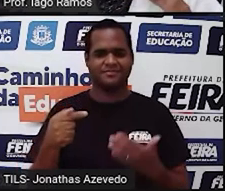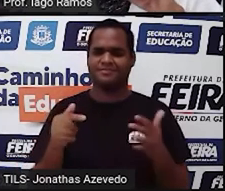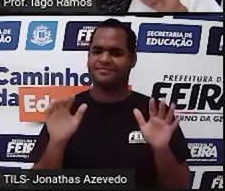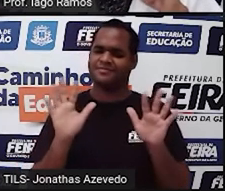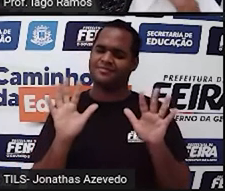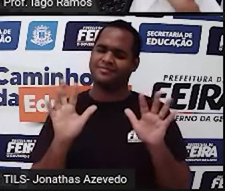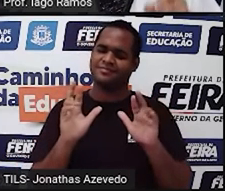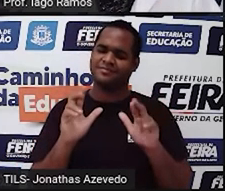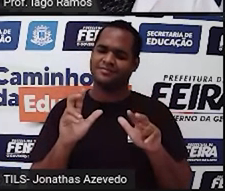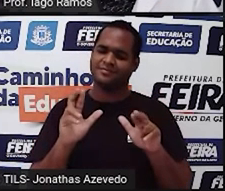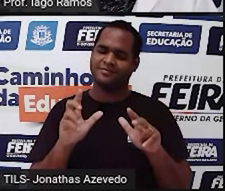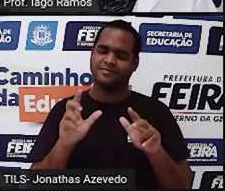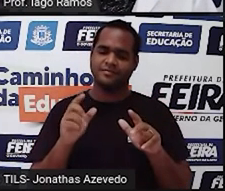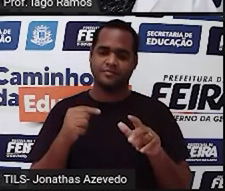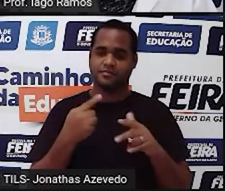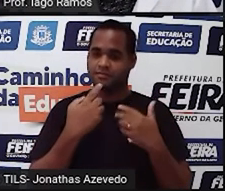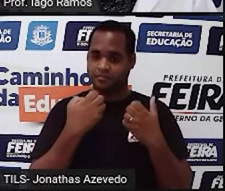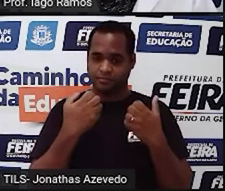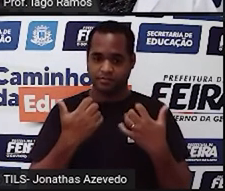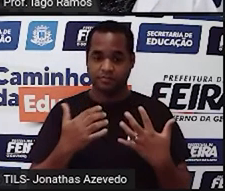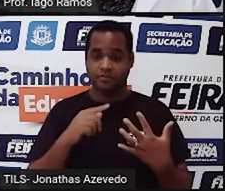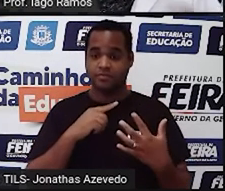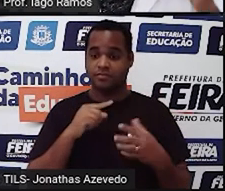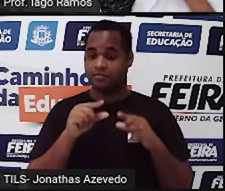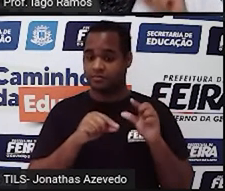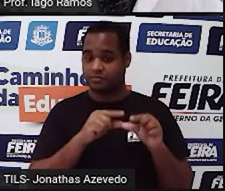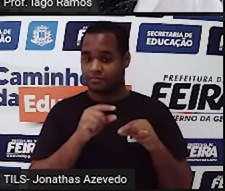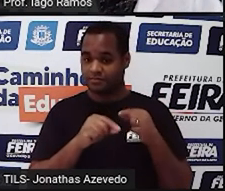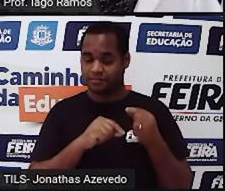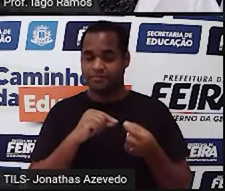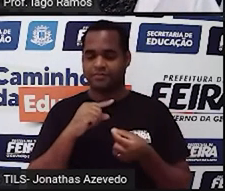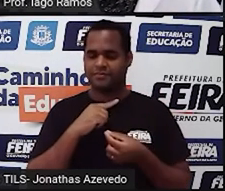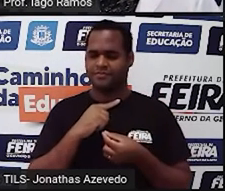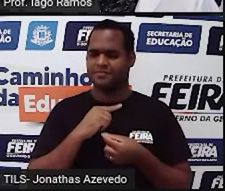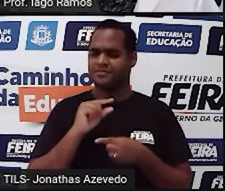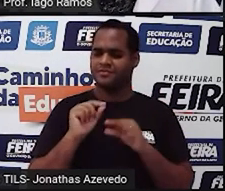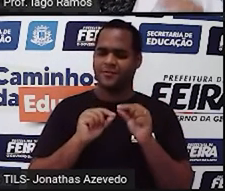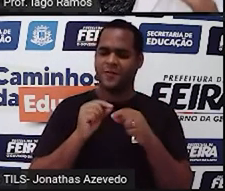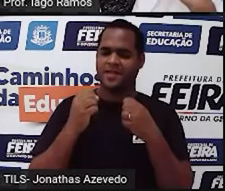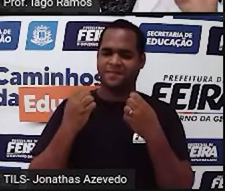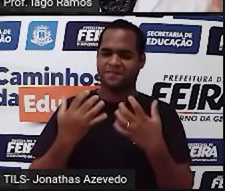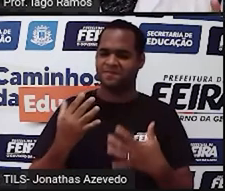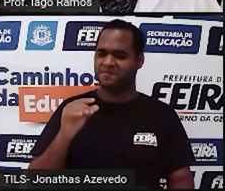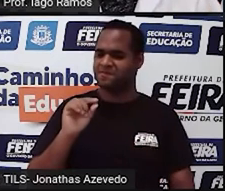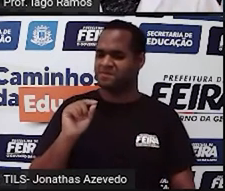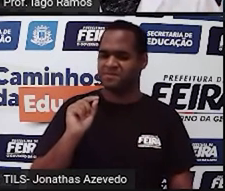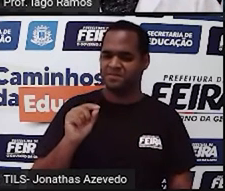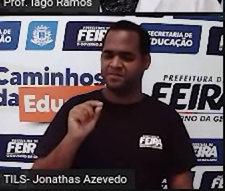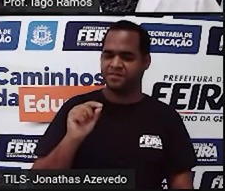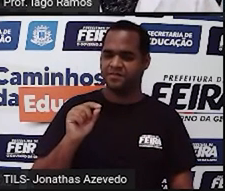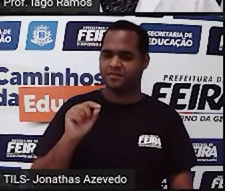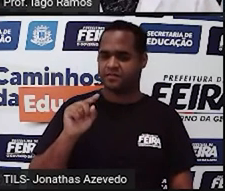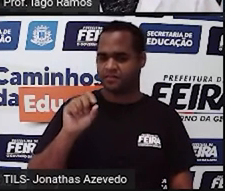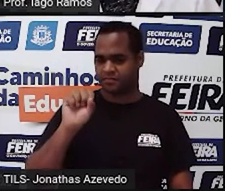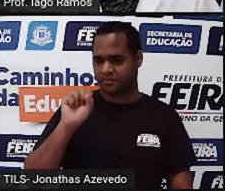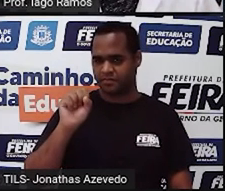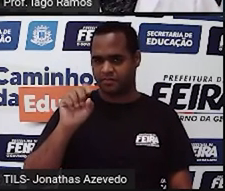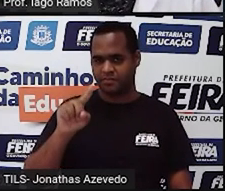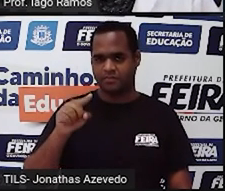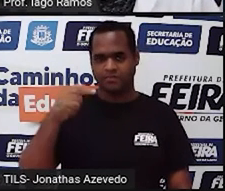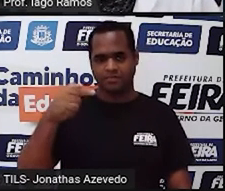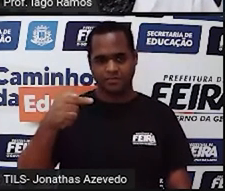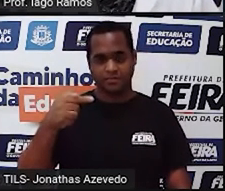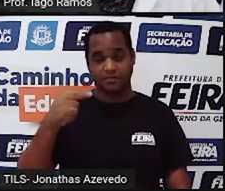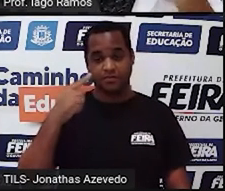não porque aqui tem um detalhe Qual é o detalhe aqui no 8,7 depois da